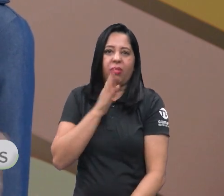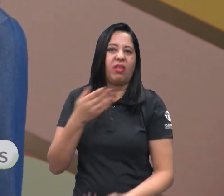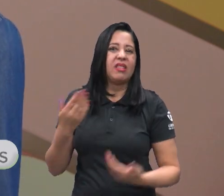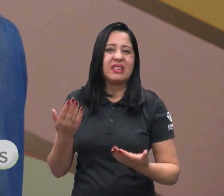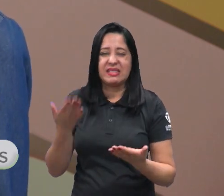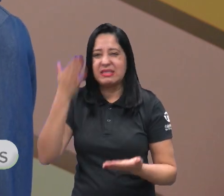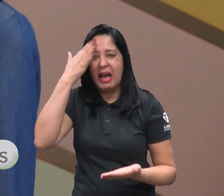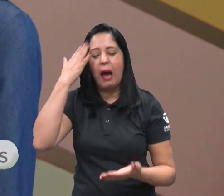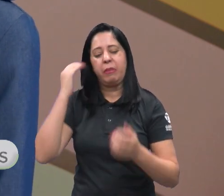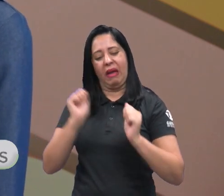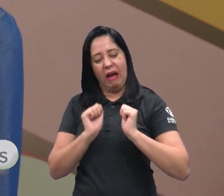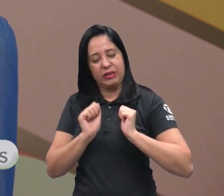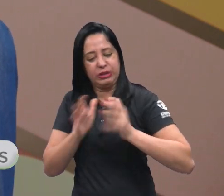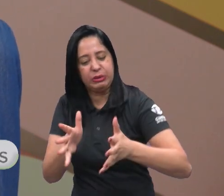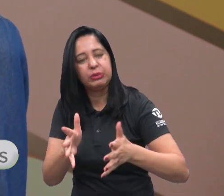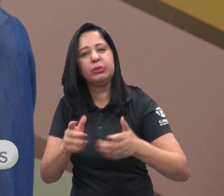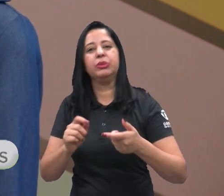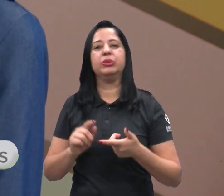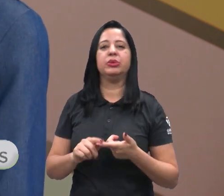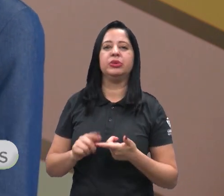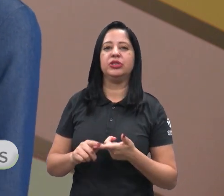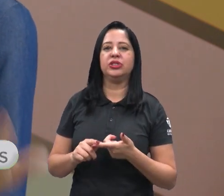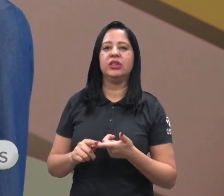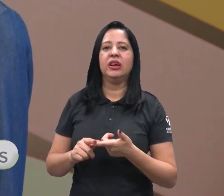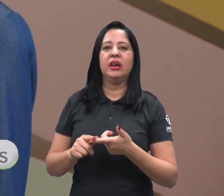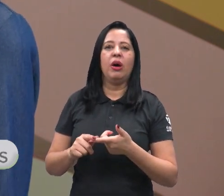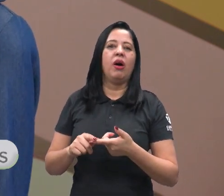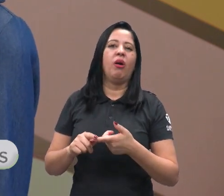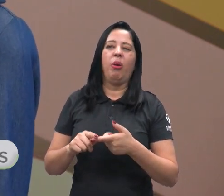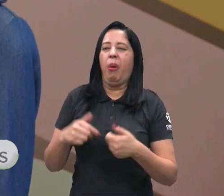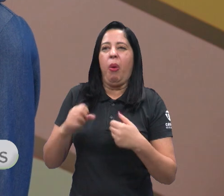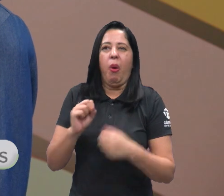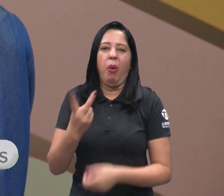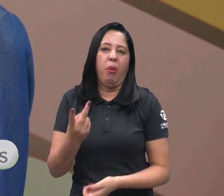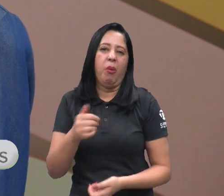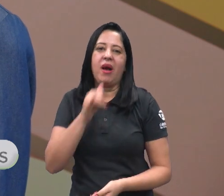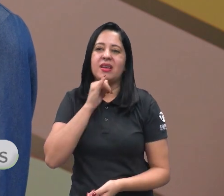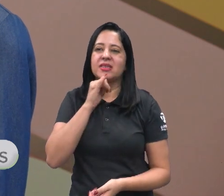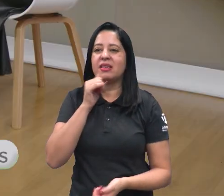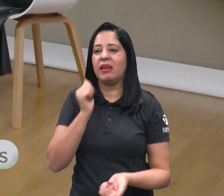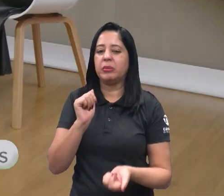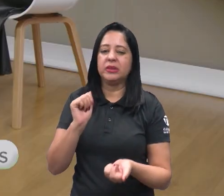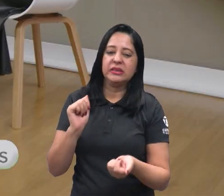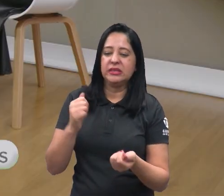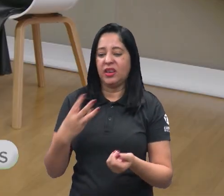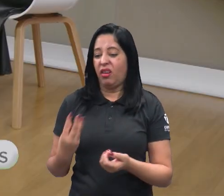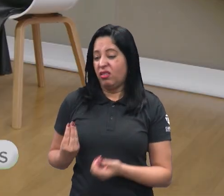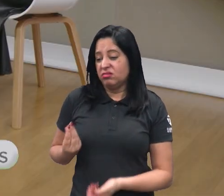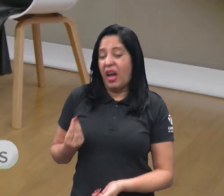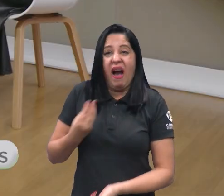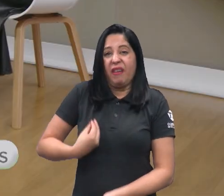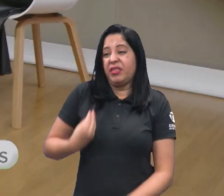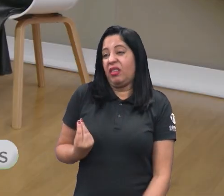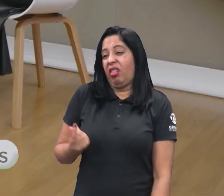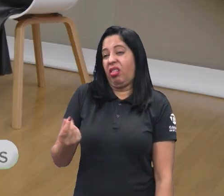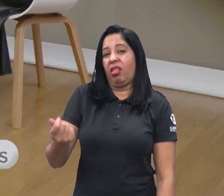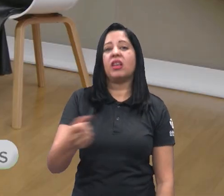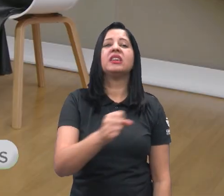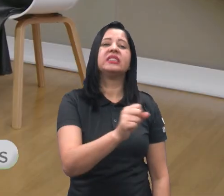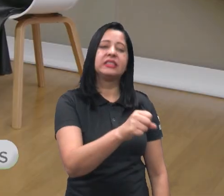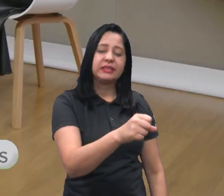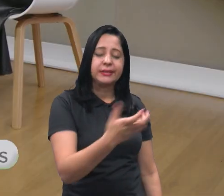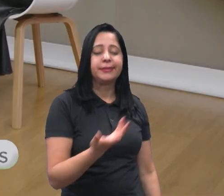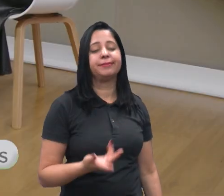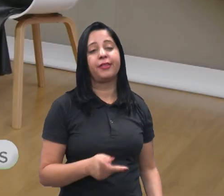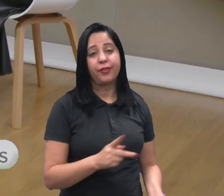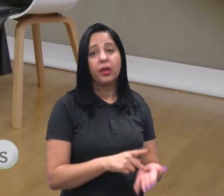com ação, ou com compulsões, ou trocando outras coisas, né? A vida vai engolindo, né, Exatamente. gente? As demandas, na verdade.